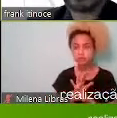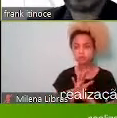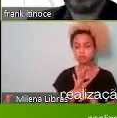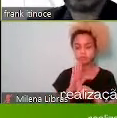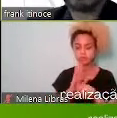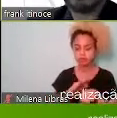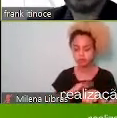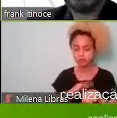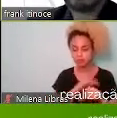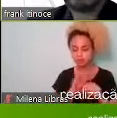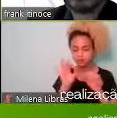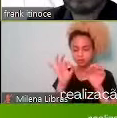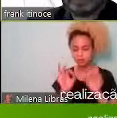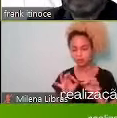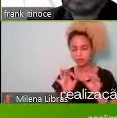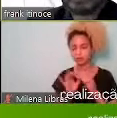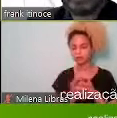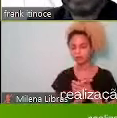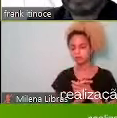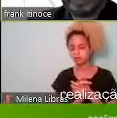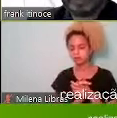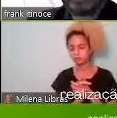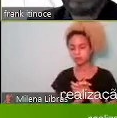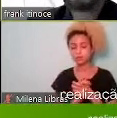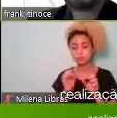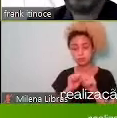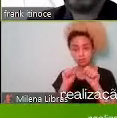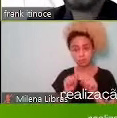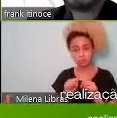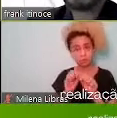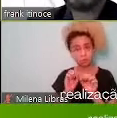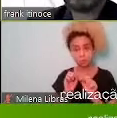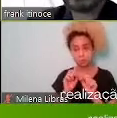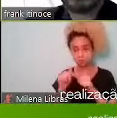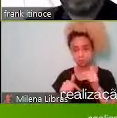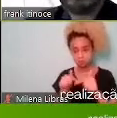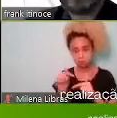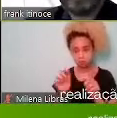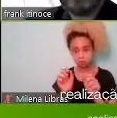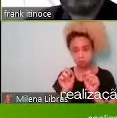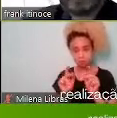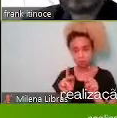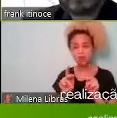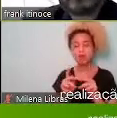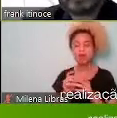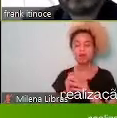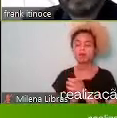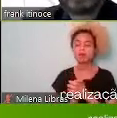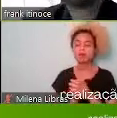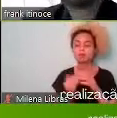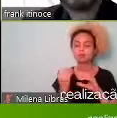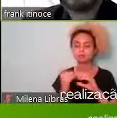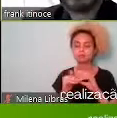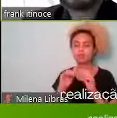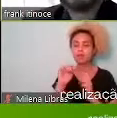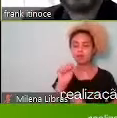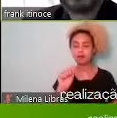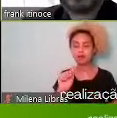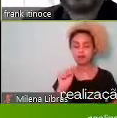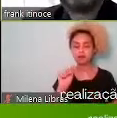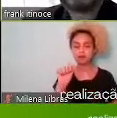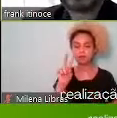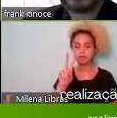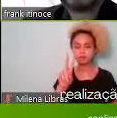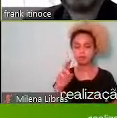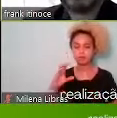conforme projeto, os sistemas estão funcionando, é emitido um AVCB. O prazo do AVCB, novamente, vai